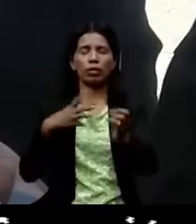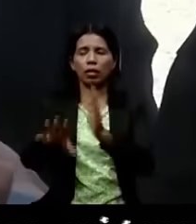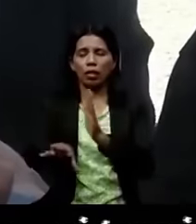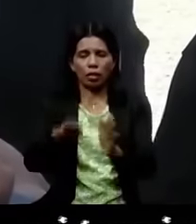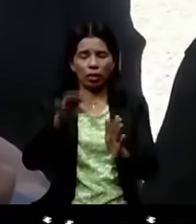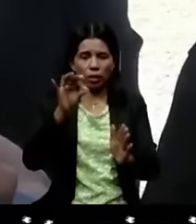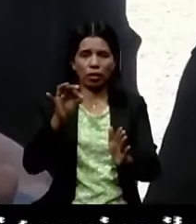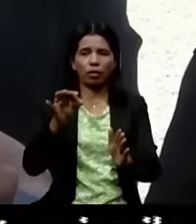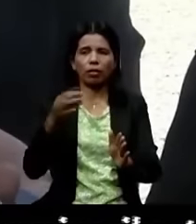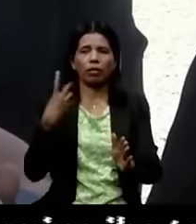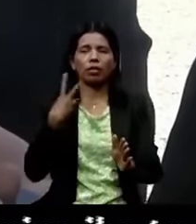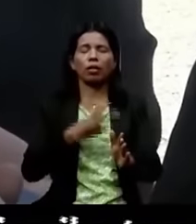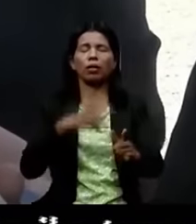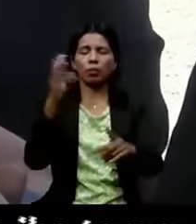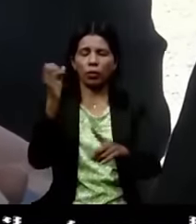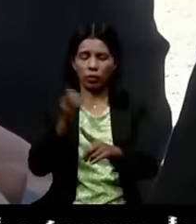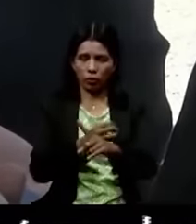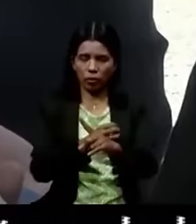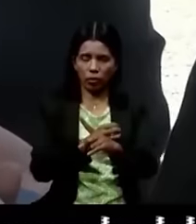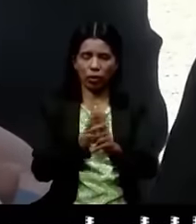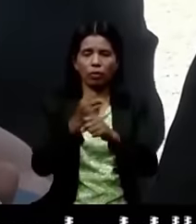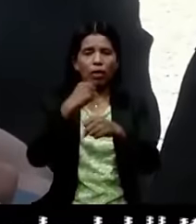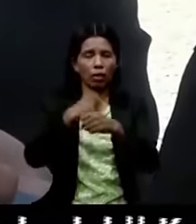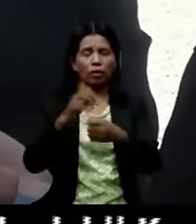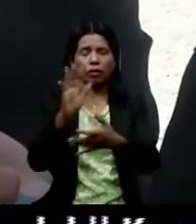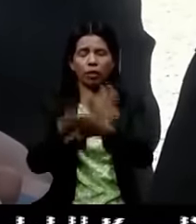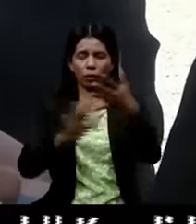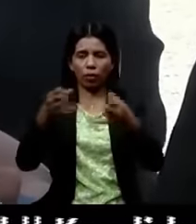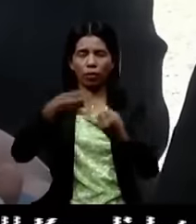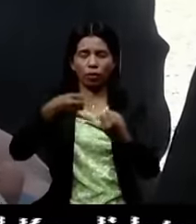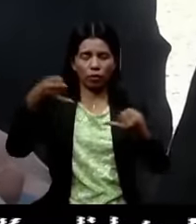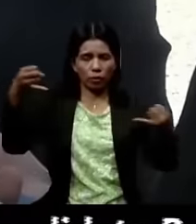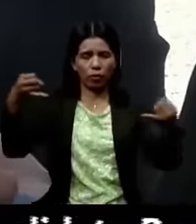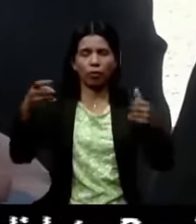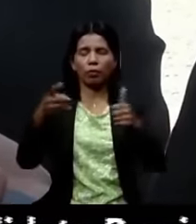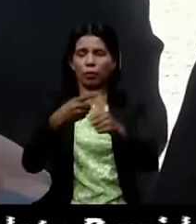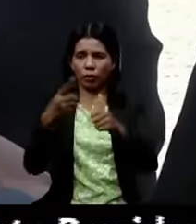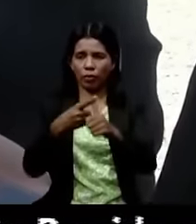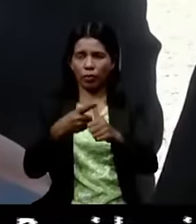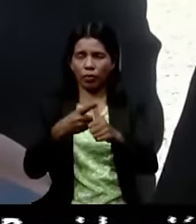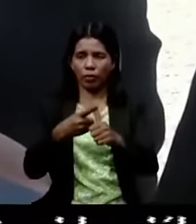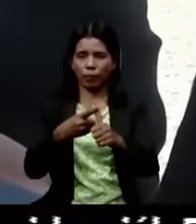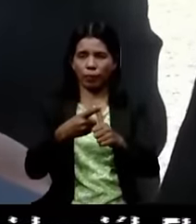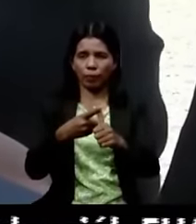itania oportunidade ato lança cabo submarino primeiro, é bem que sei